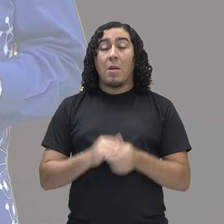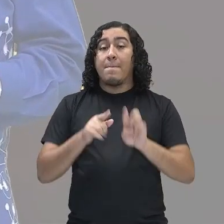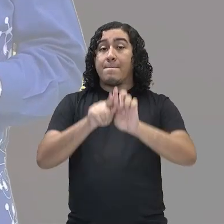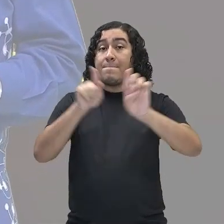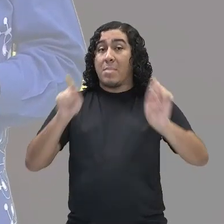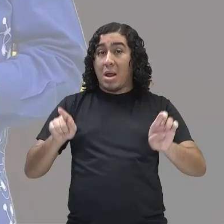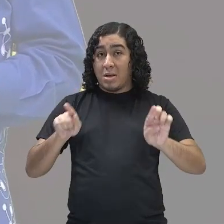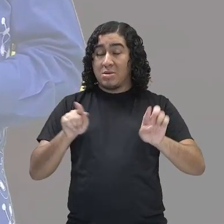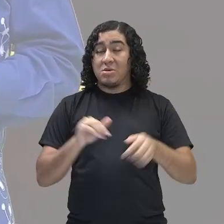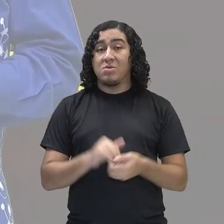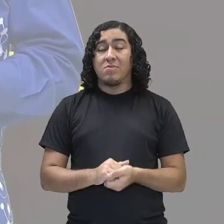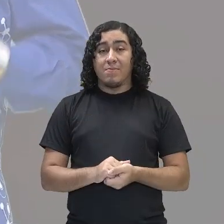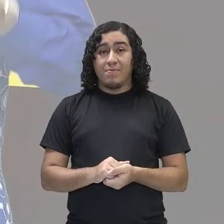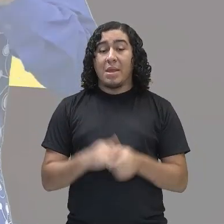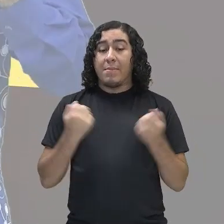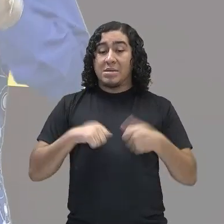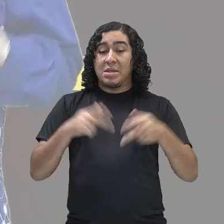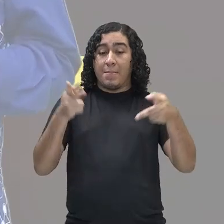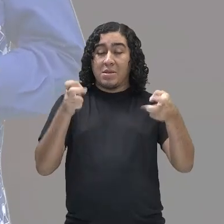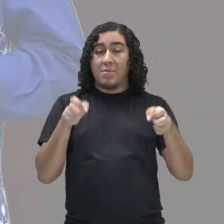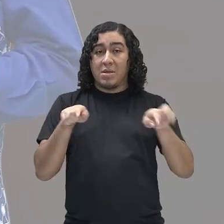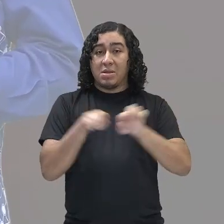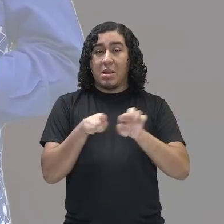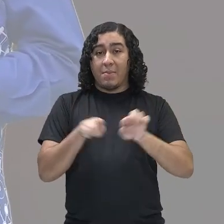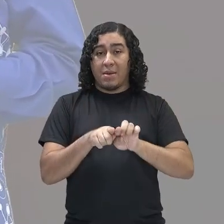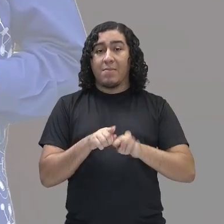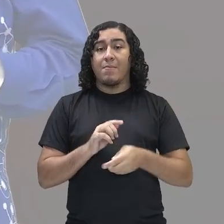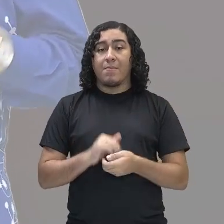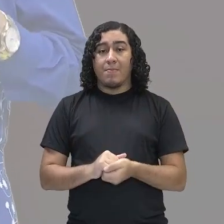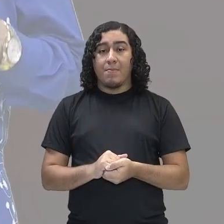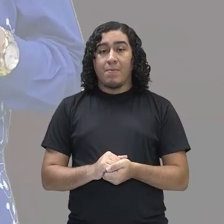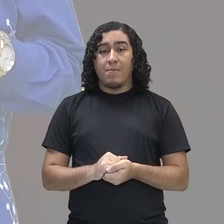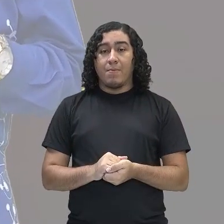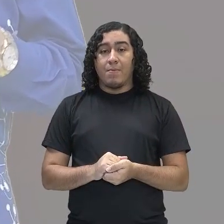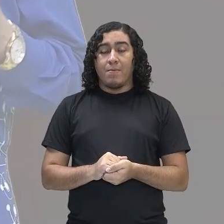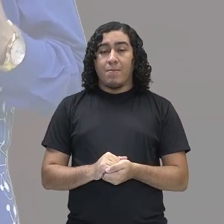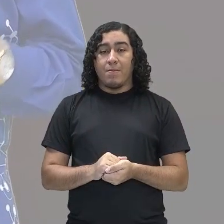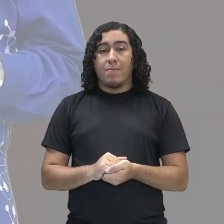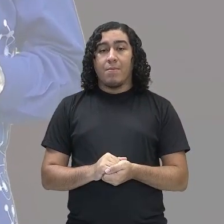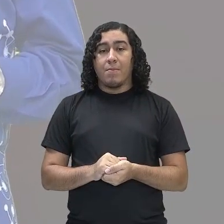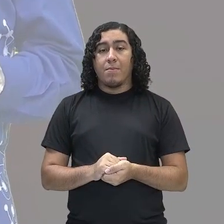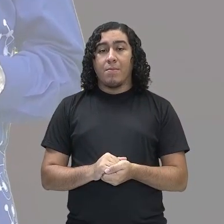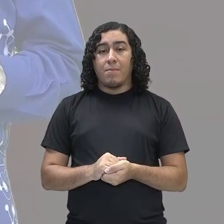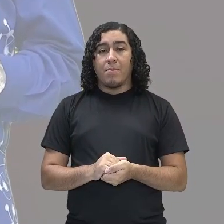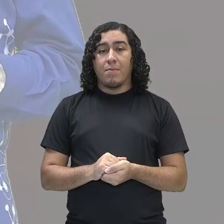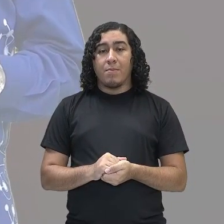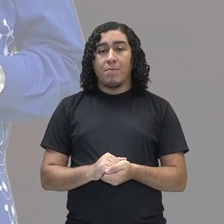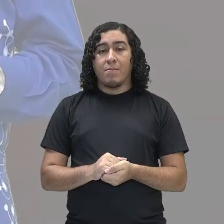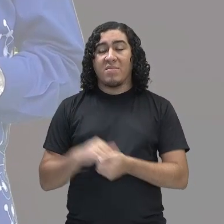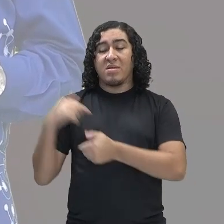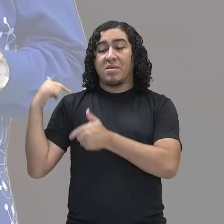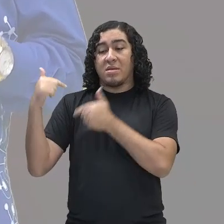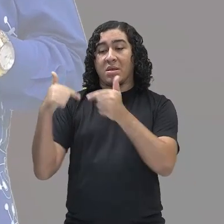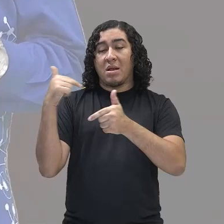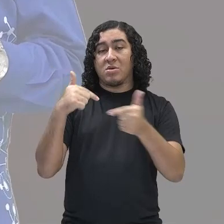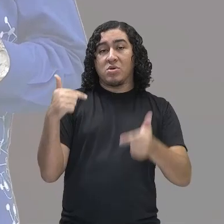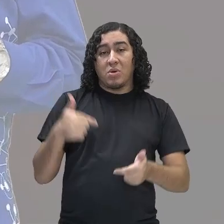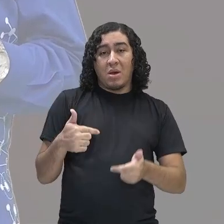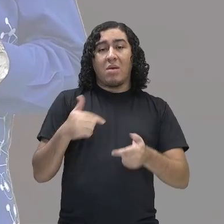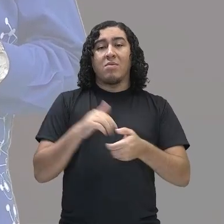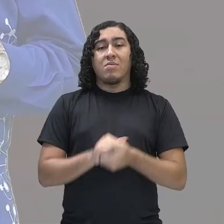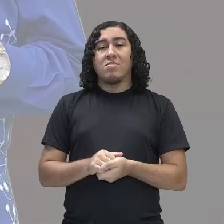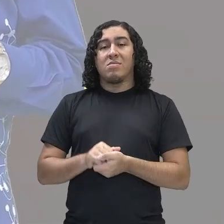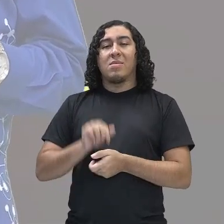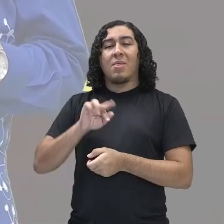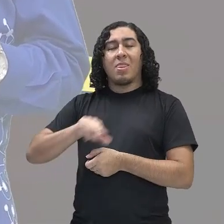não podemos deixar de perceber, para fins analíticos, que o modelo tradicional de ensino não